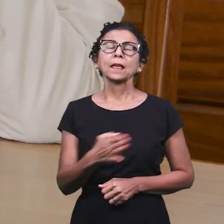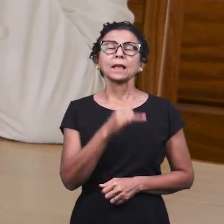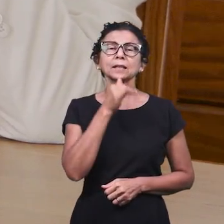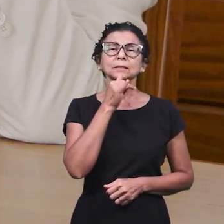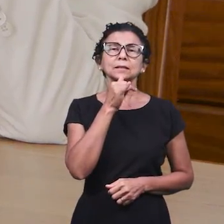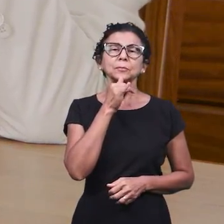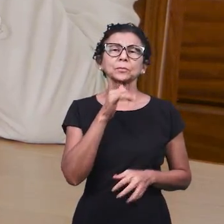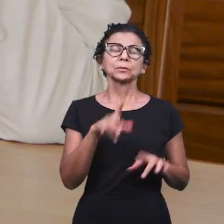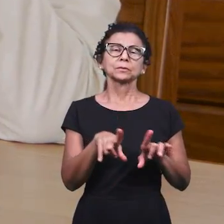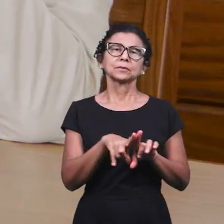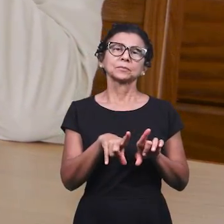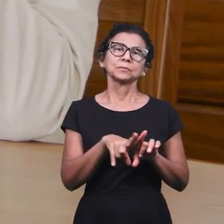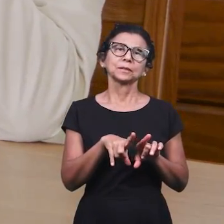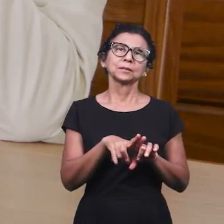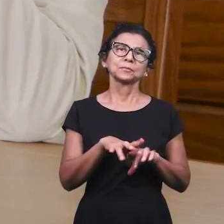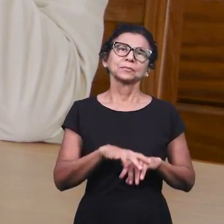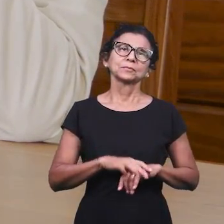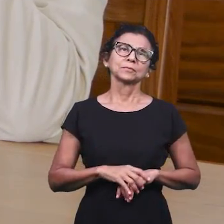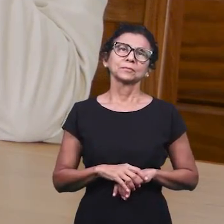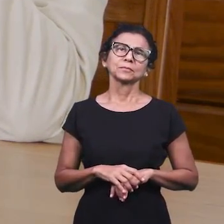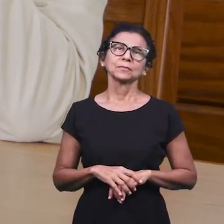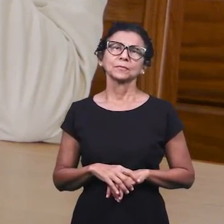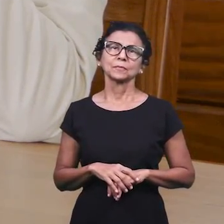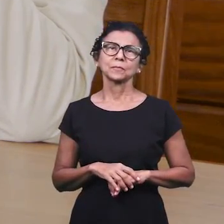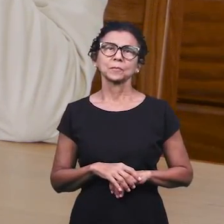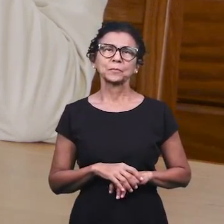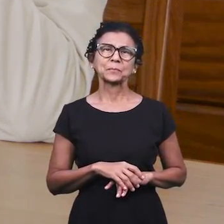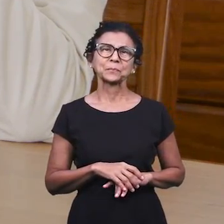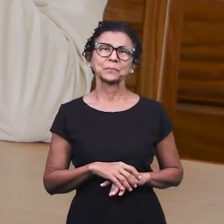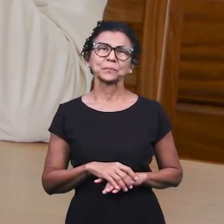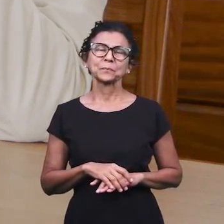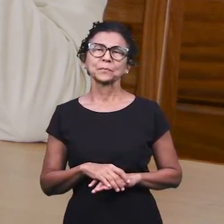É igual a parábola